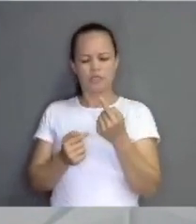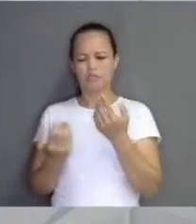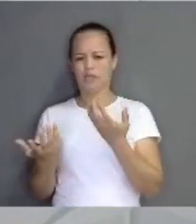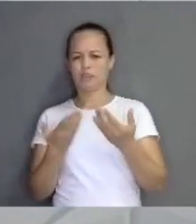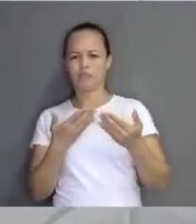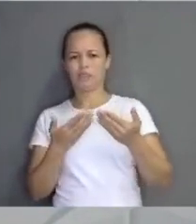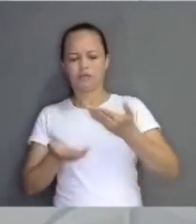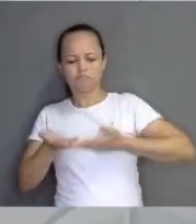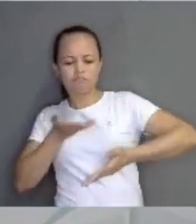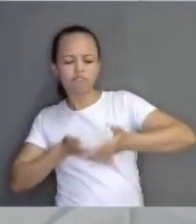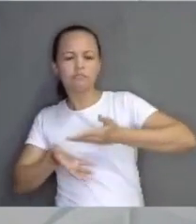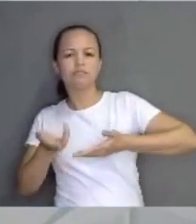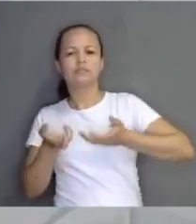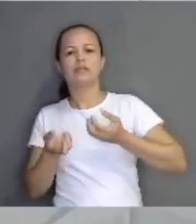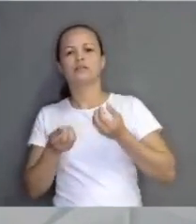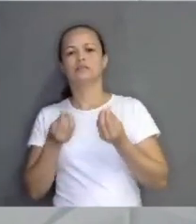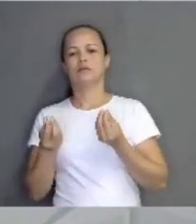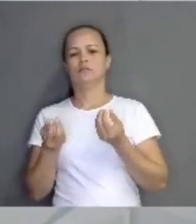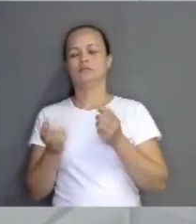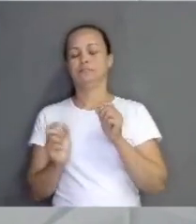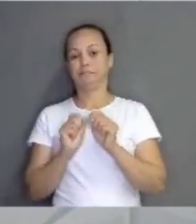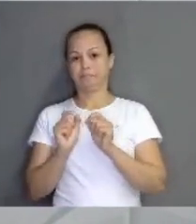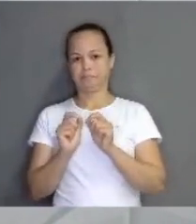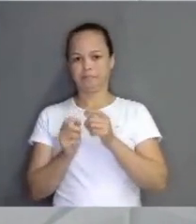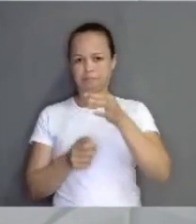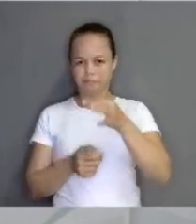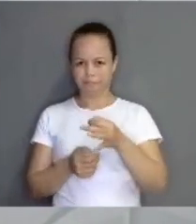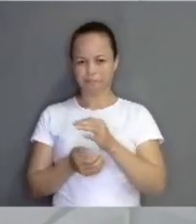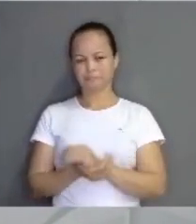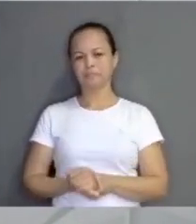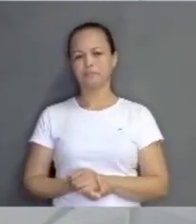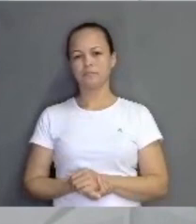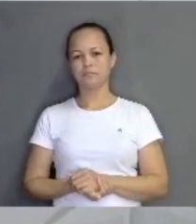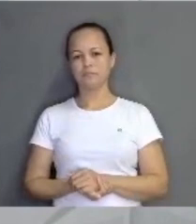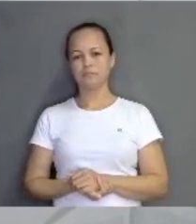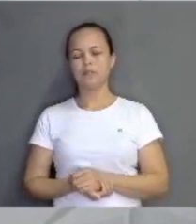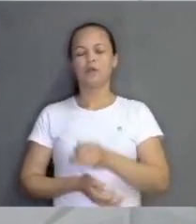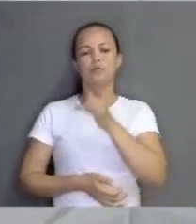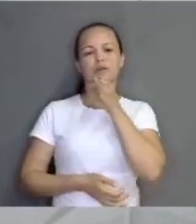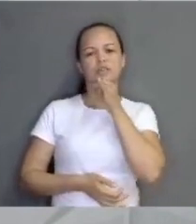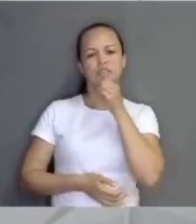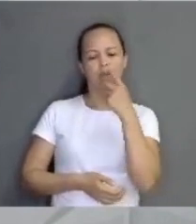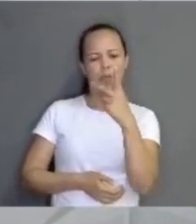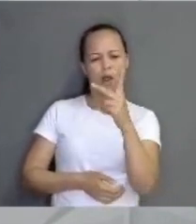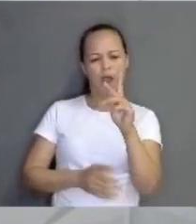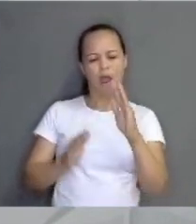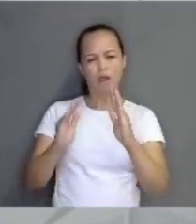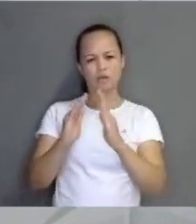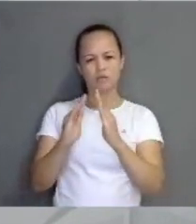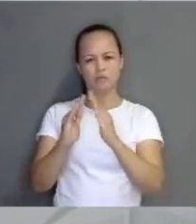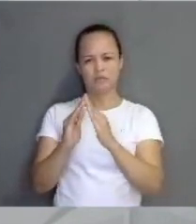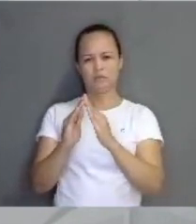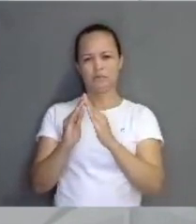de intenção, certo? Por exemplo, na sua casa existe um grupo